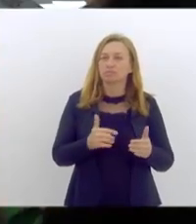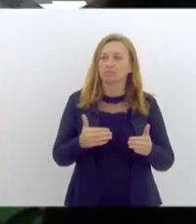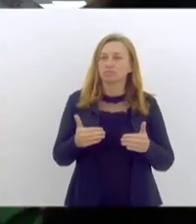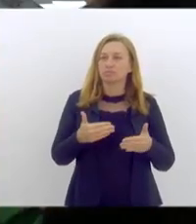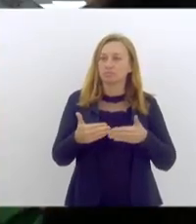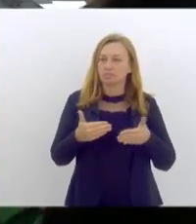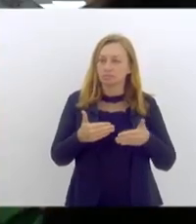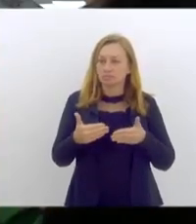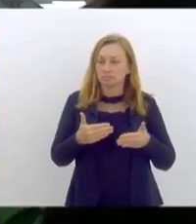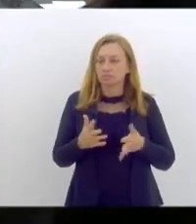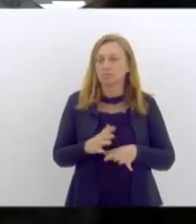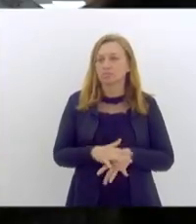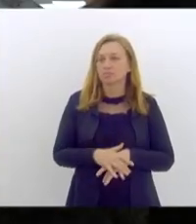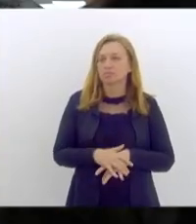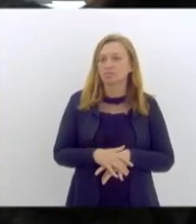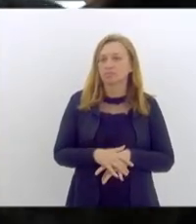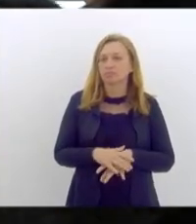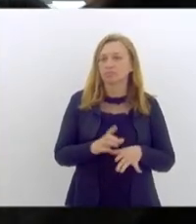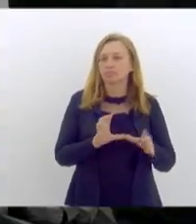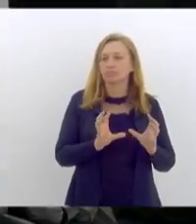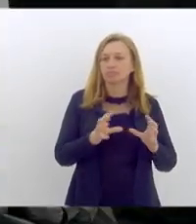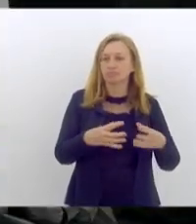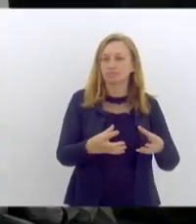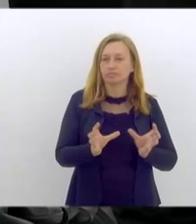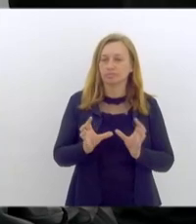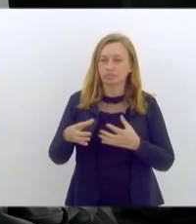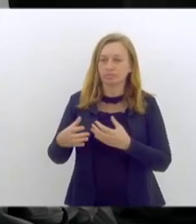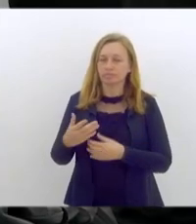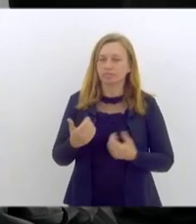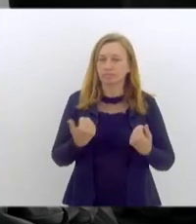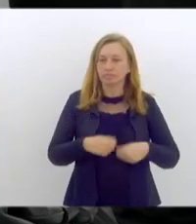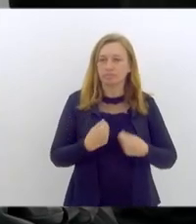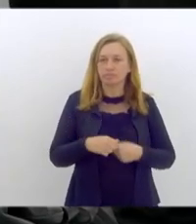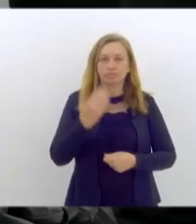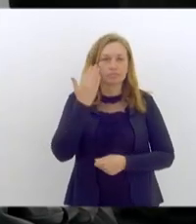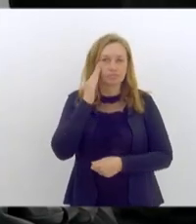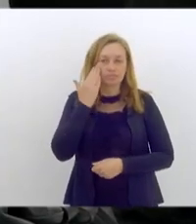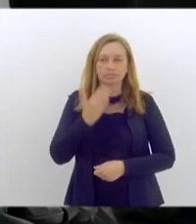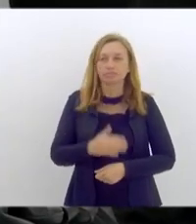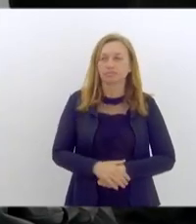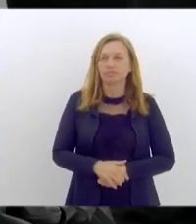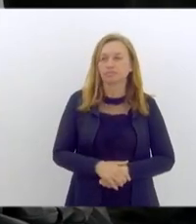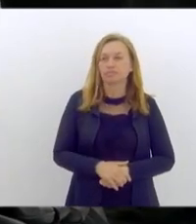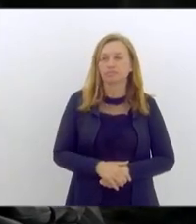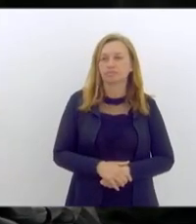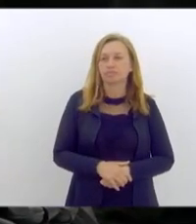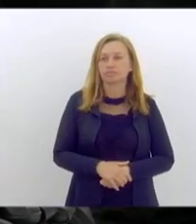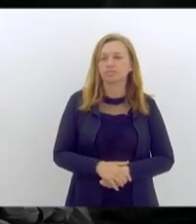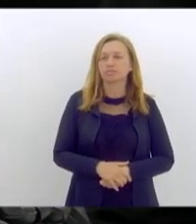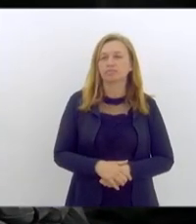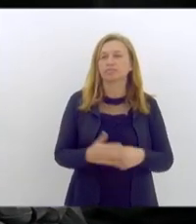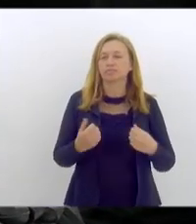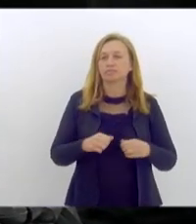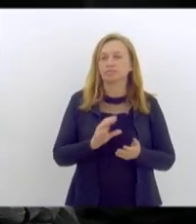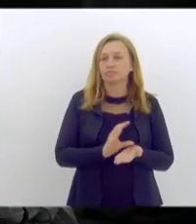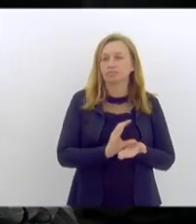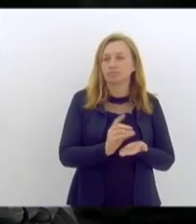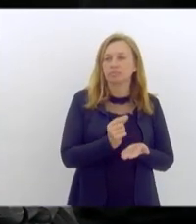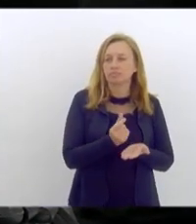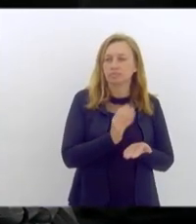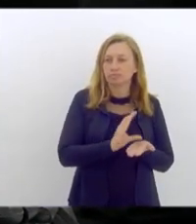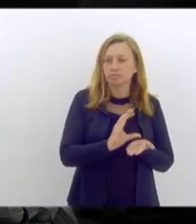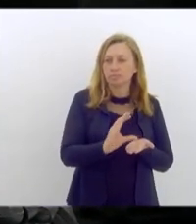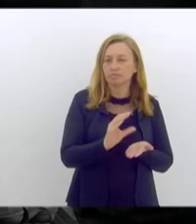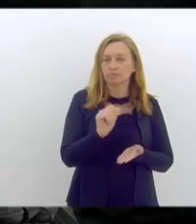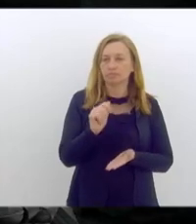dos é dos setores até para entender as necessidades e com relação a necessidade de recursos é mais uma vez